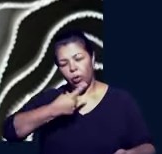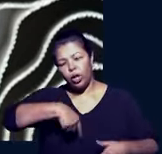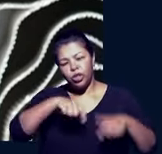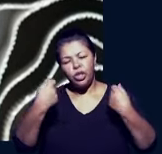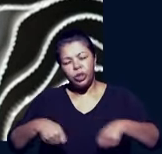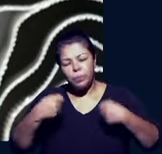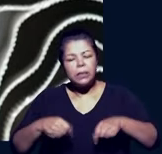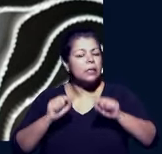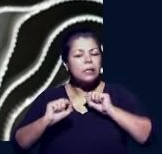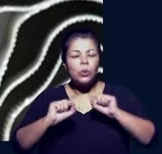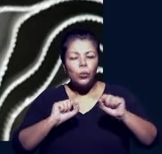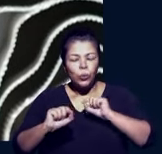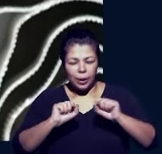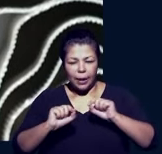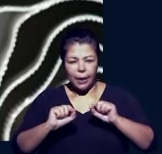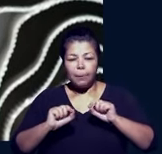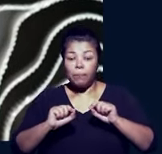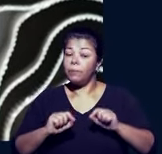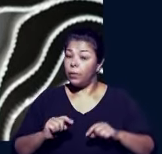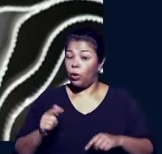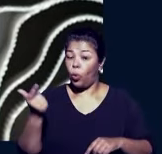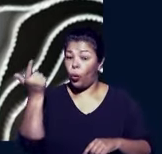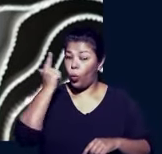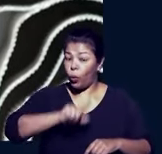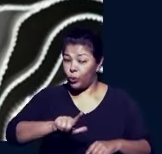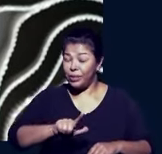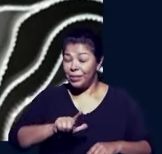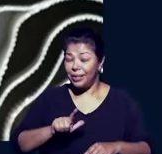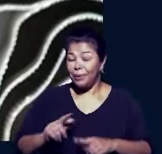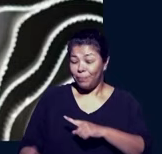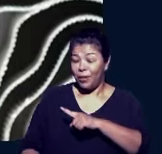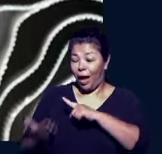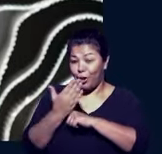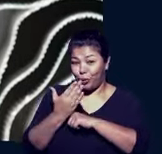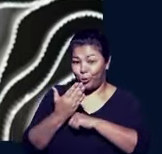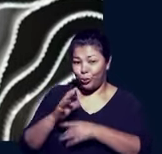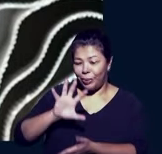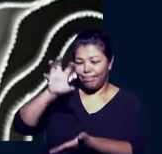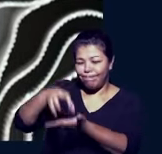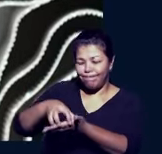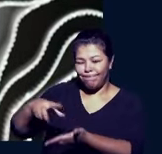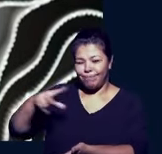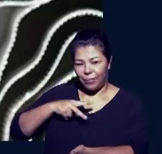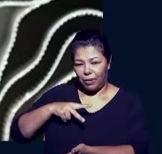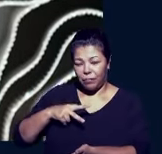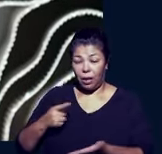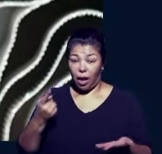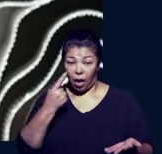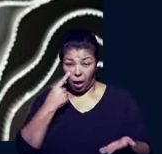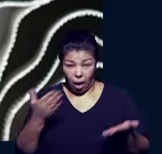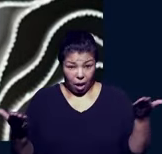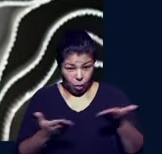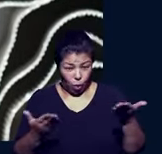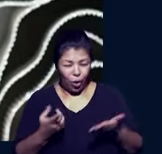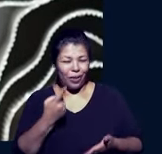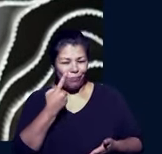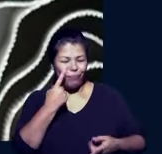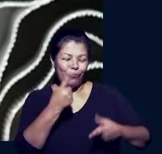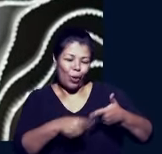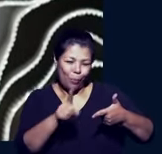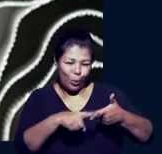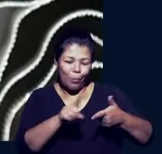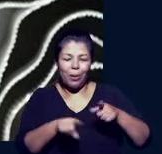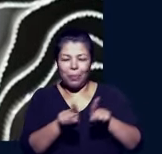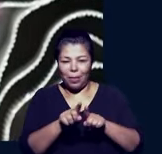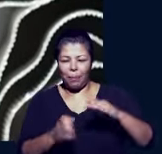precisa a gente tem que contar com a iniciativa privada ora tivemos o problema da da enel agora final de semana e outras concessionárias